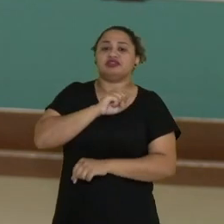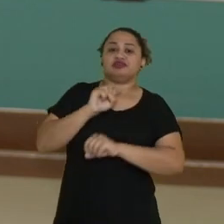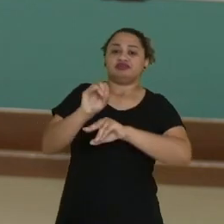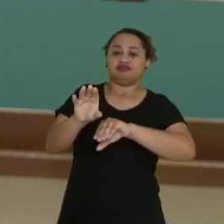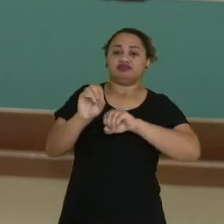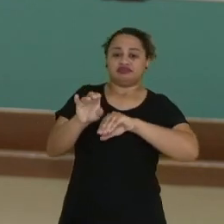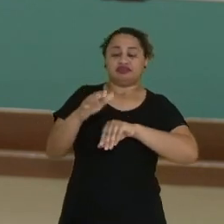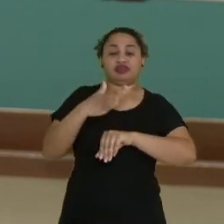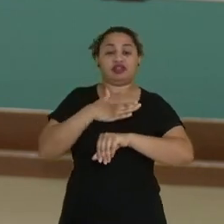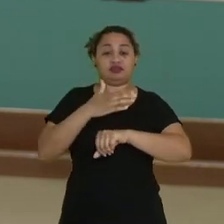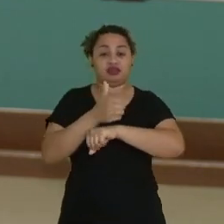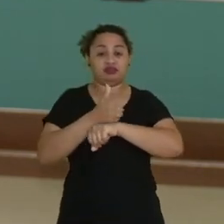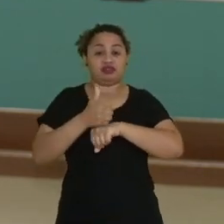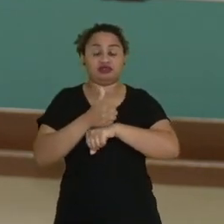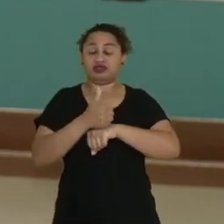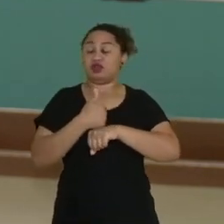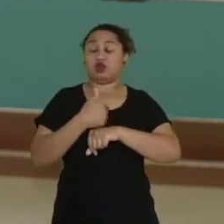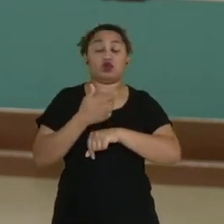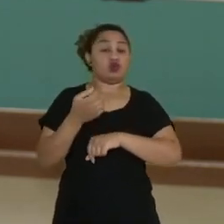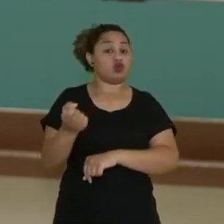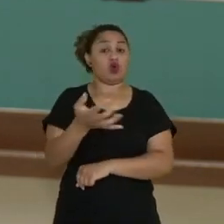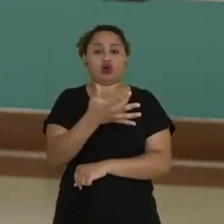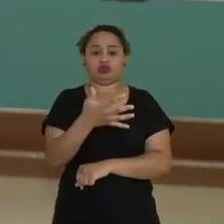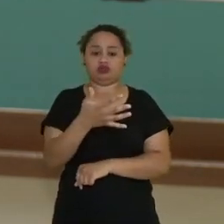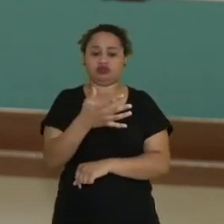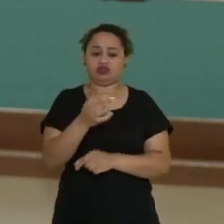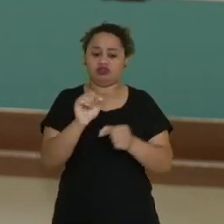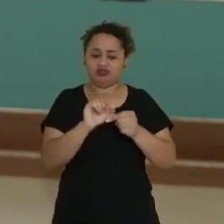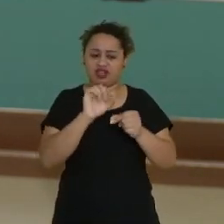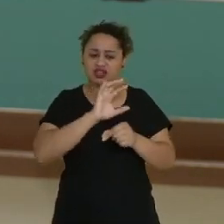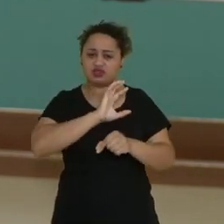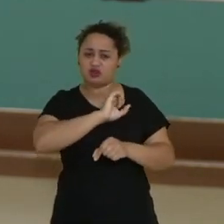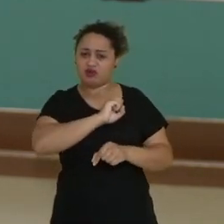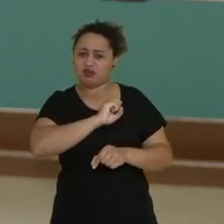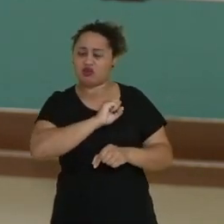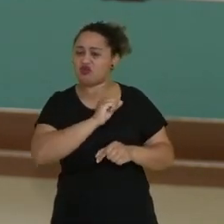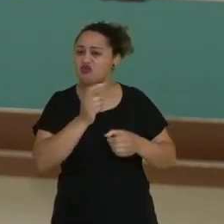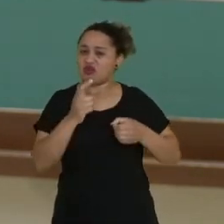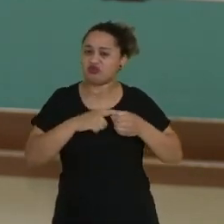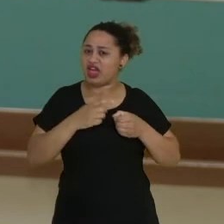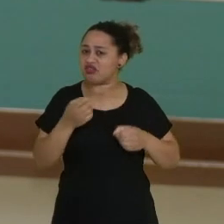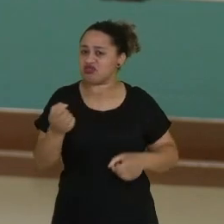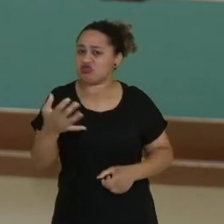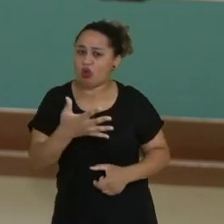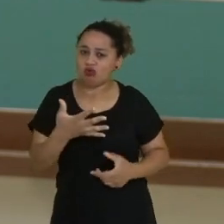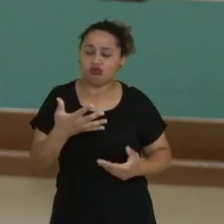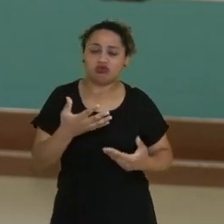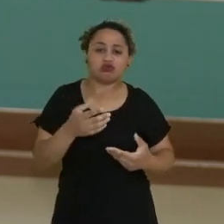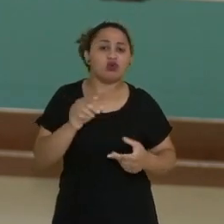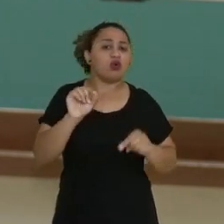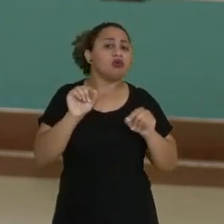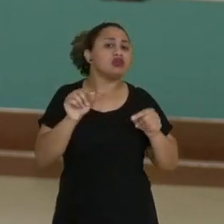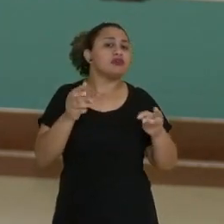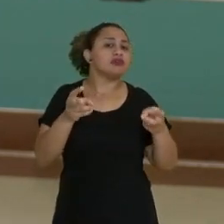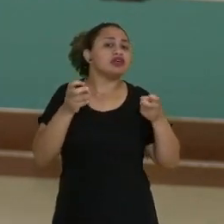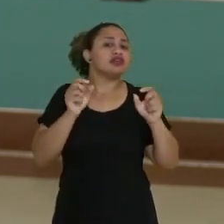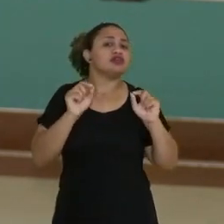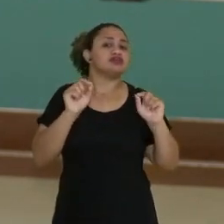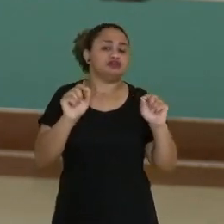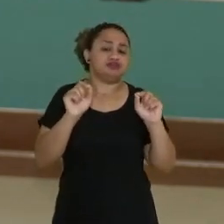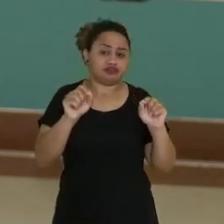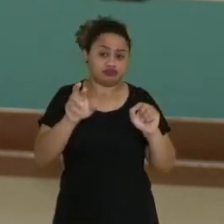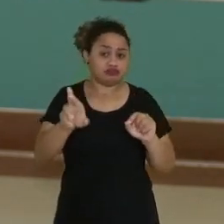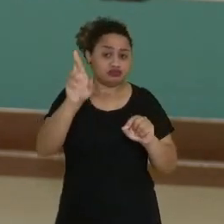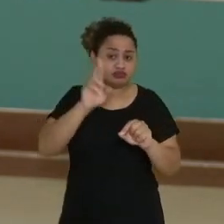minha profissão. Se renova o amor pela profissão e pela educação, o que você percebe? É um